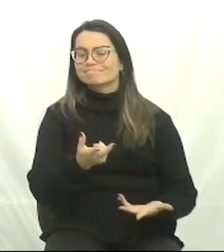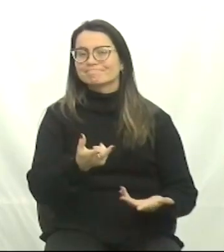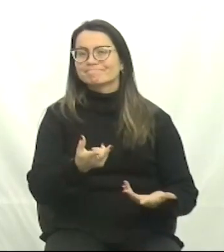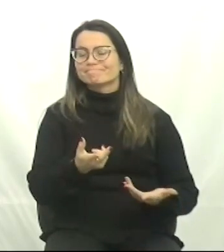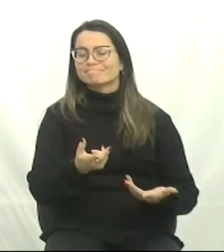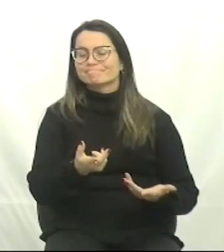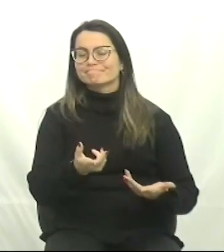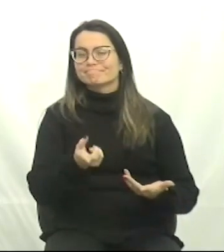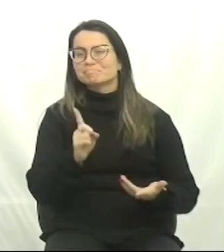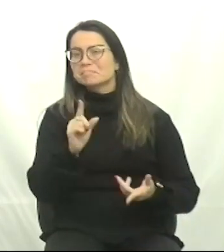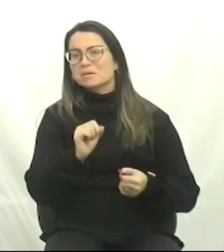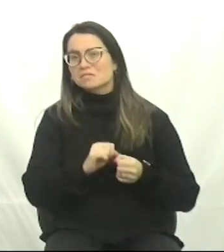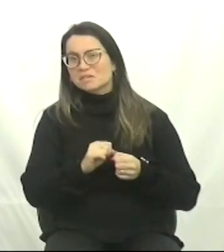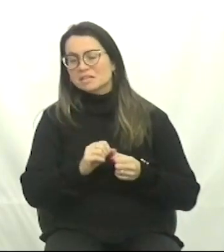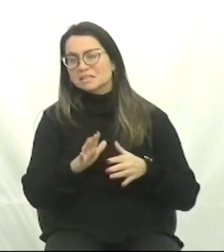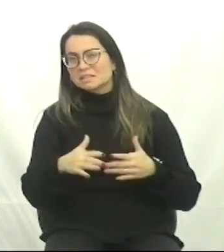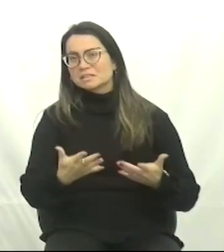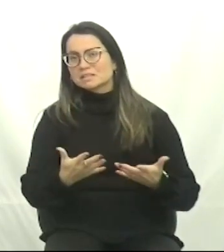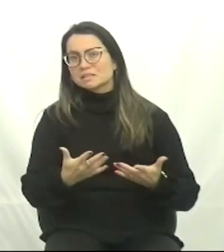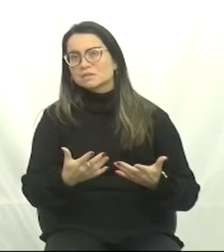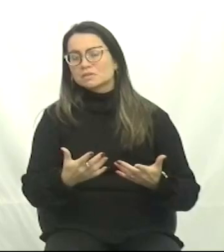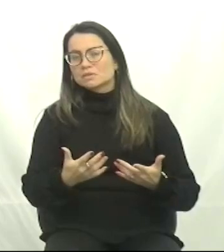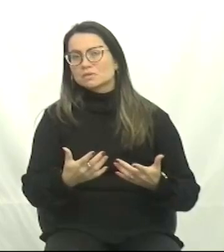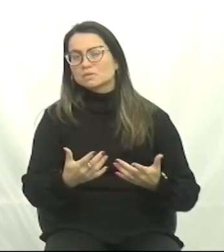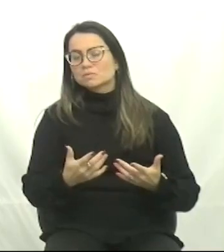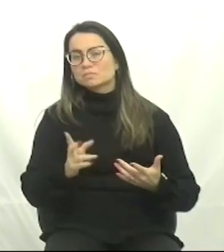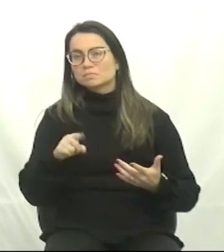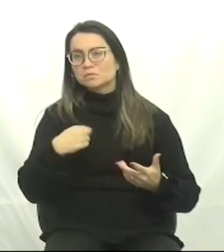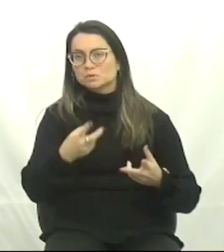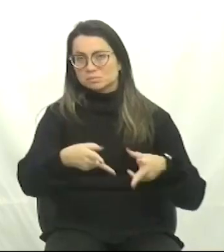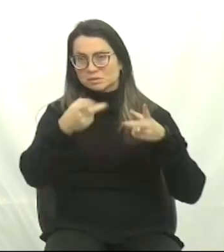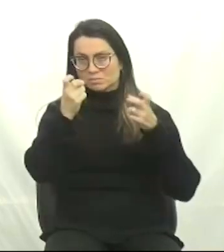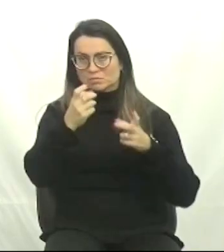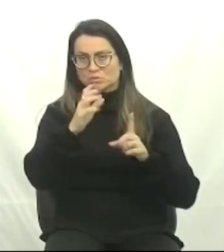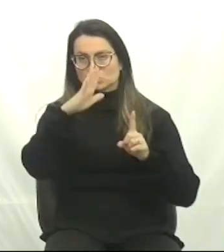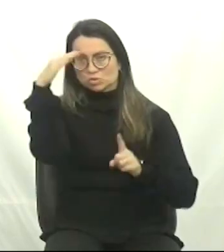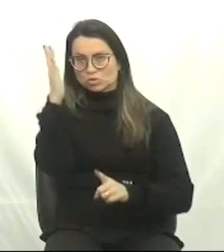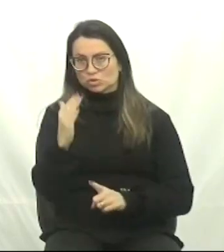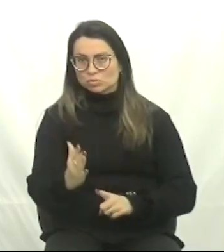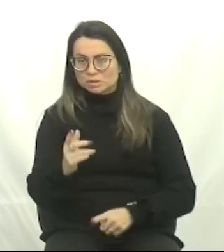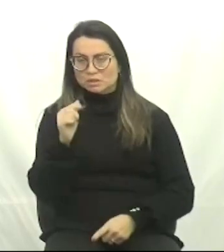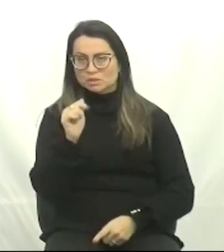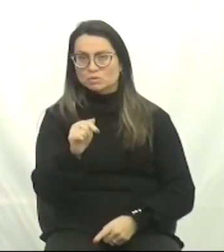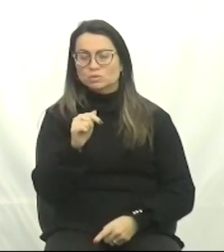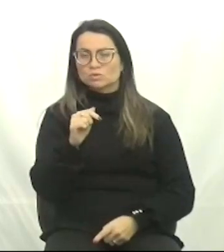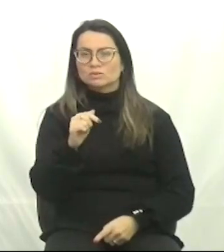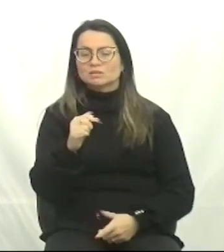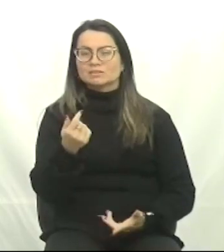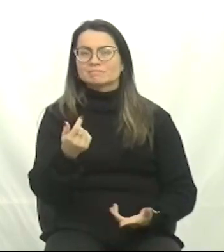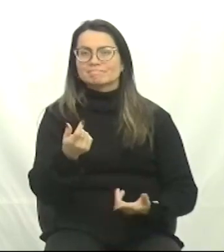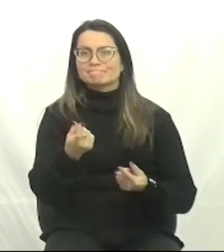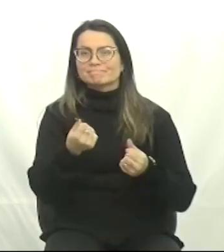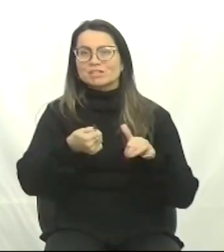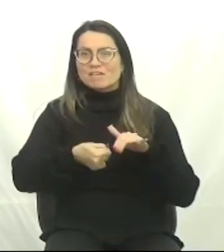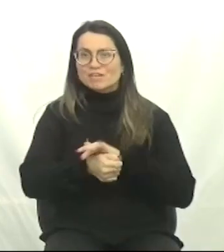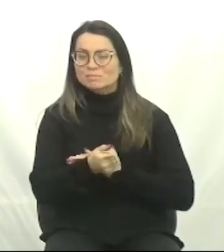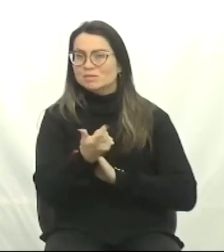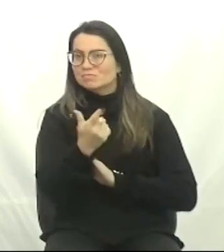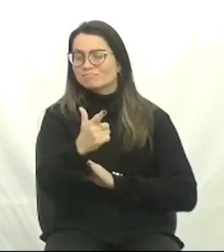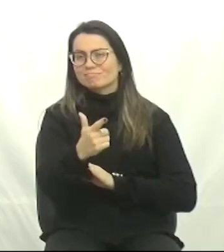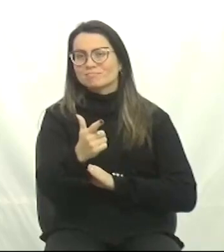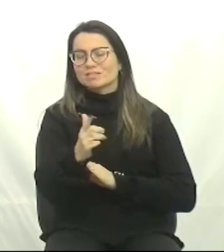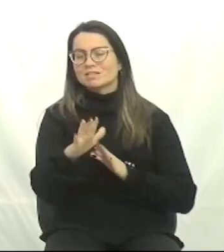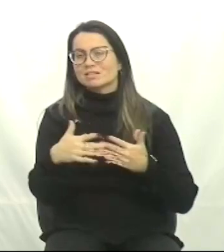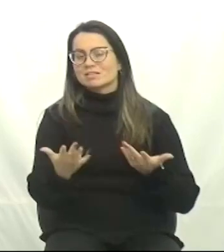fazer. Sendo assim, tendo em vista que a realidade no Brasil é de recursos escassos para a educação pública, não se